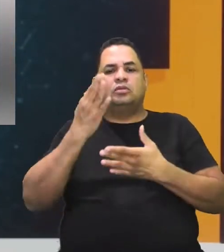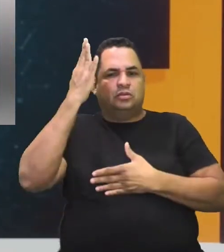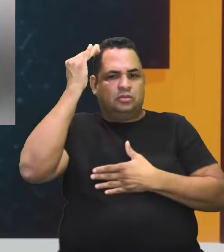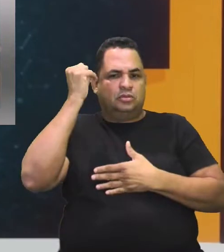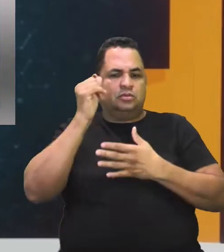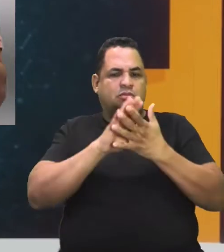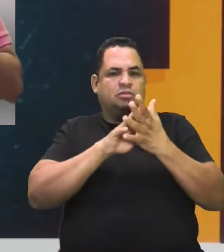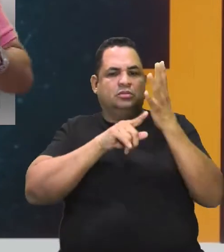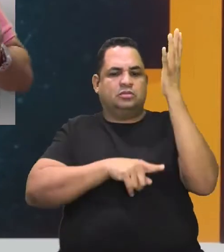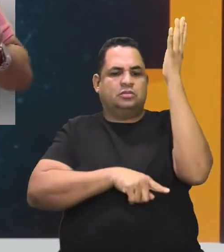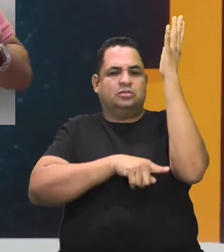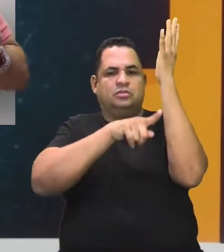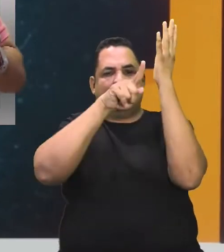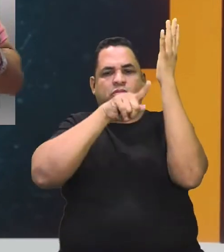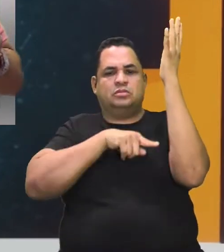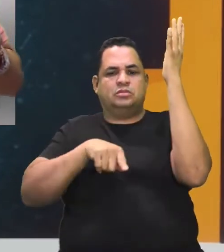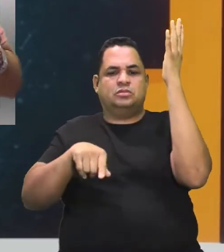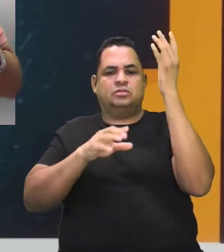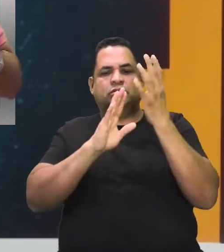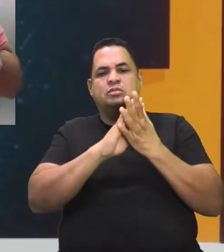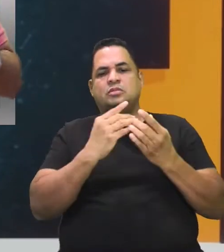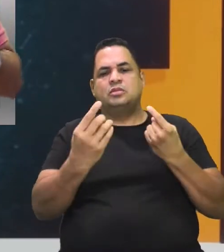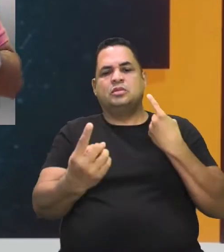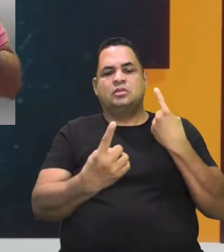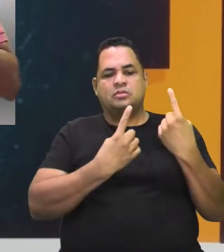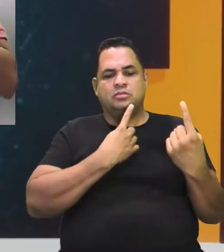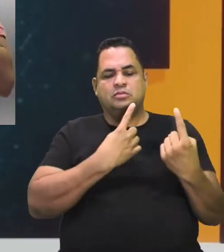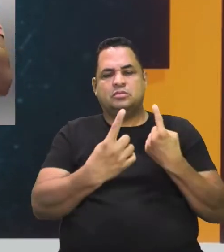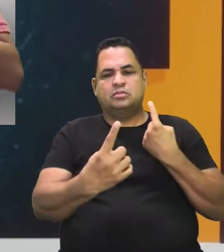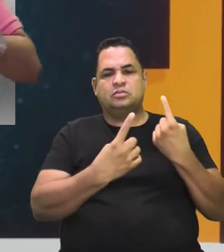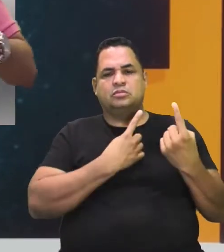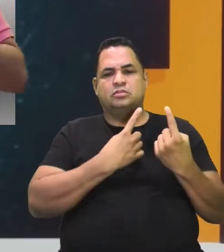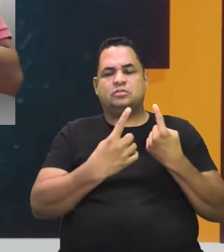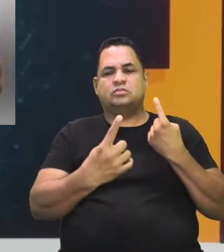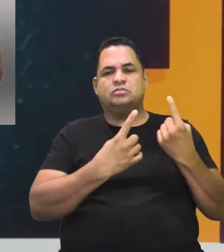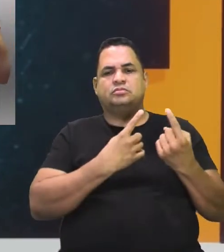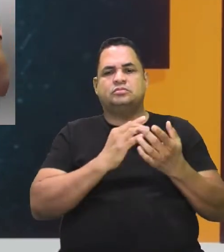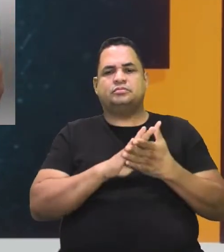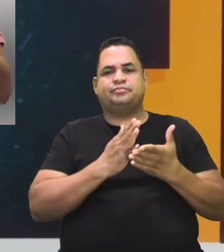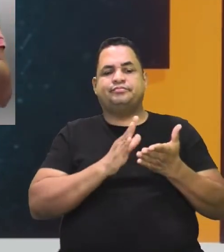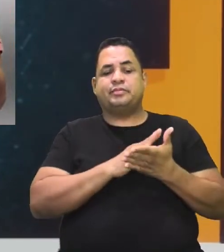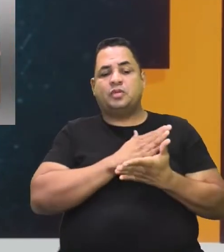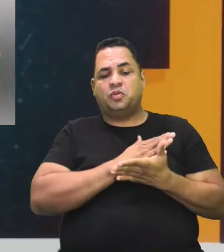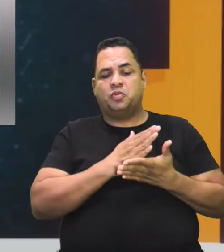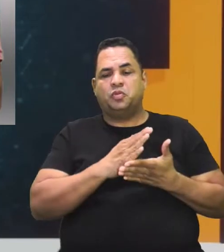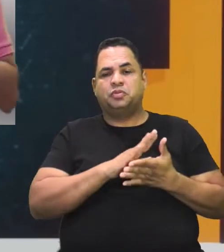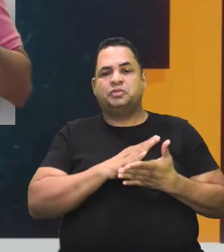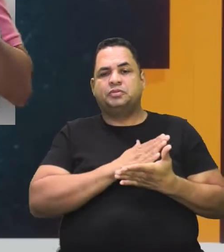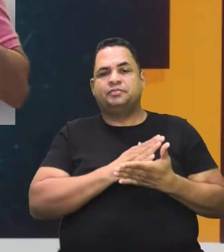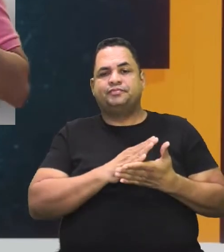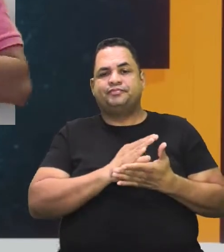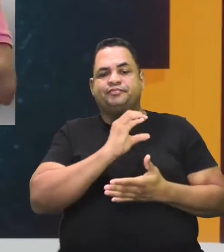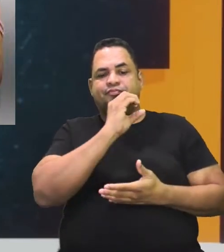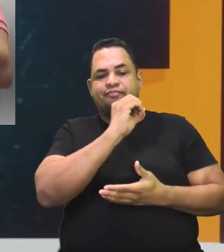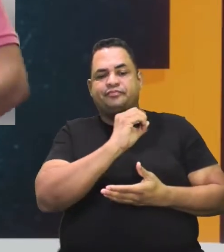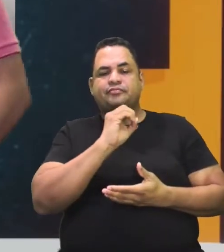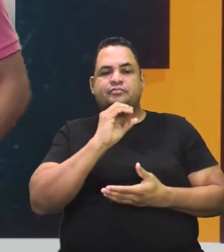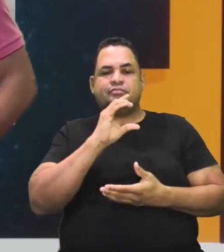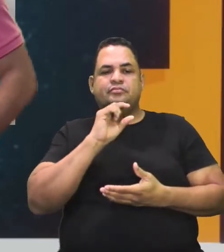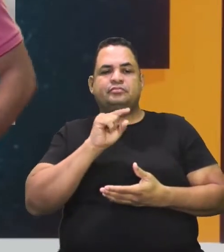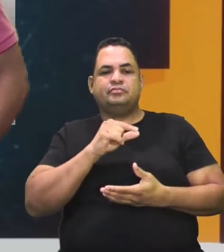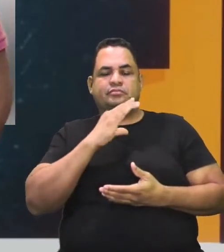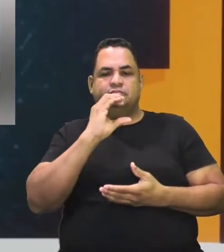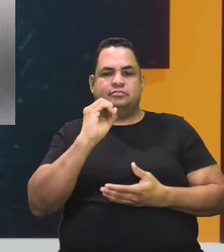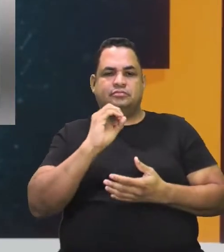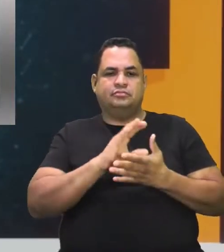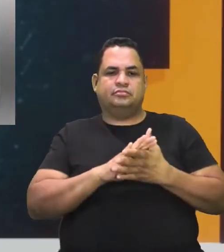eixo importante? Eu vejo uma avenida que é destaque. Aquela avenida vai ser o ponto de referência para mim, é como se fosse o 00 do meu plano